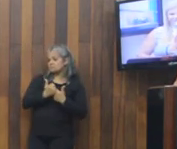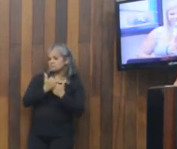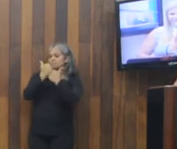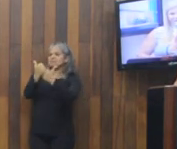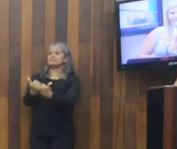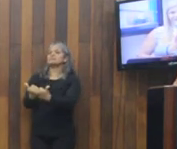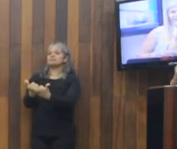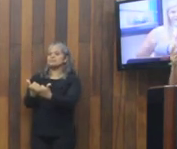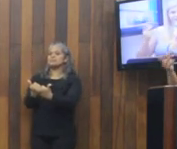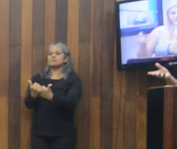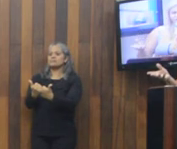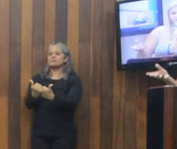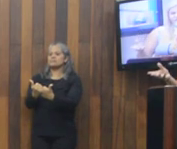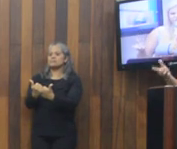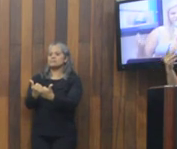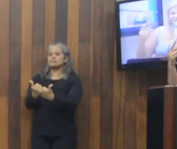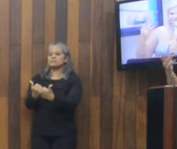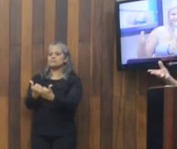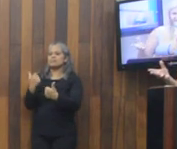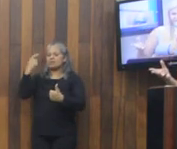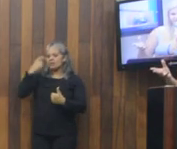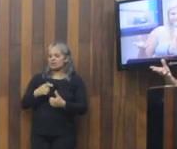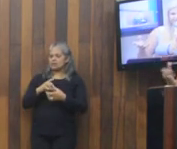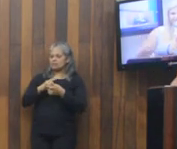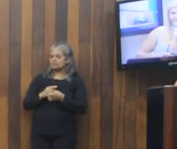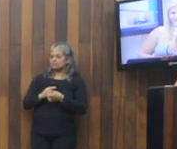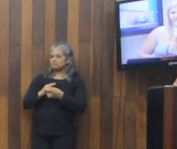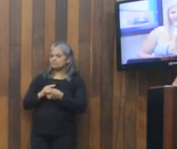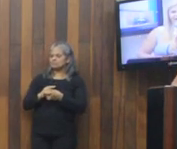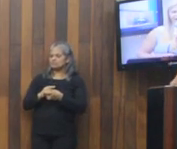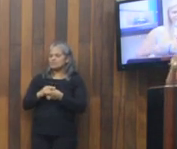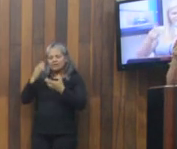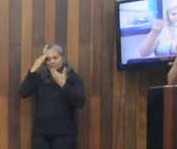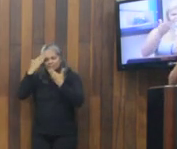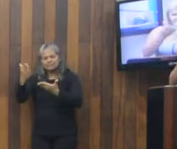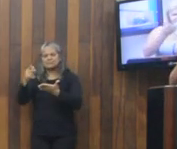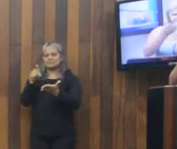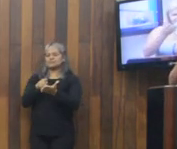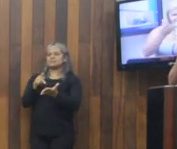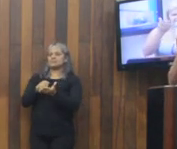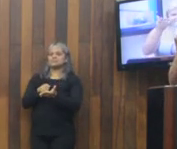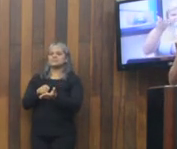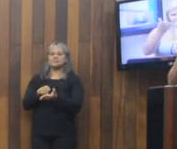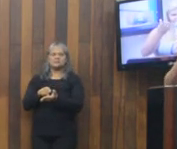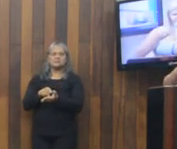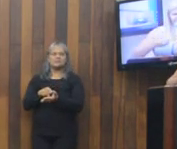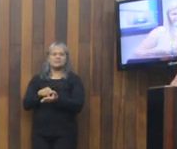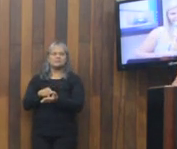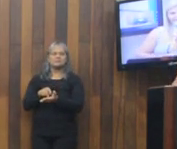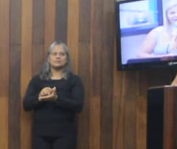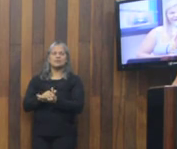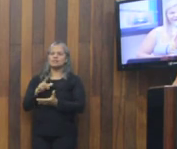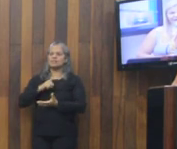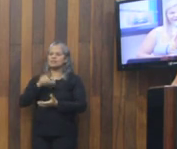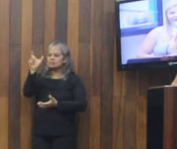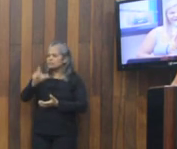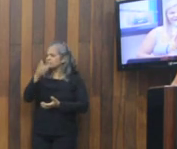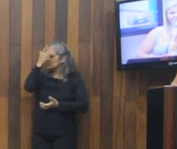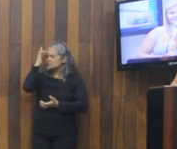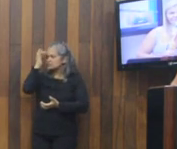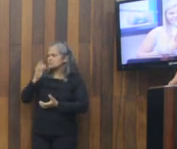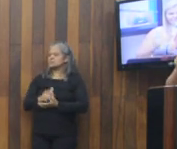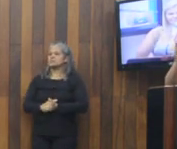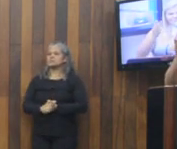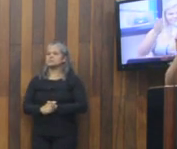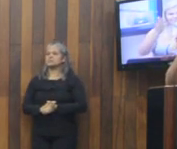Guarda Municipal. Eu deixo aqui as minhas sinceras considerações à pessoa que está ali também, que é o nosso querido